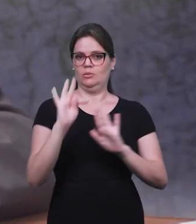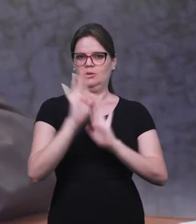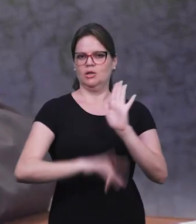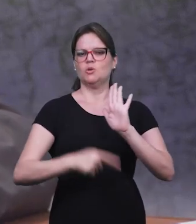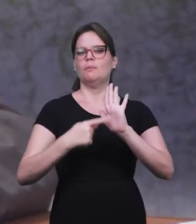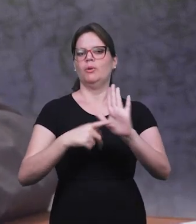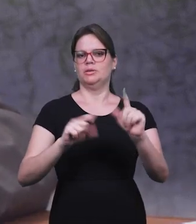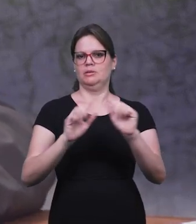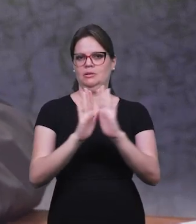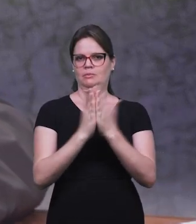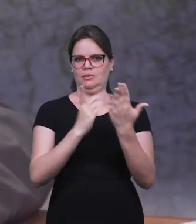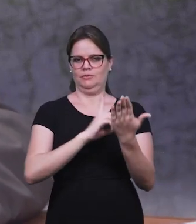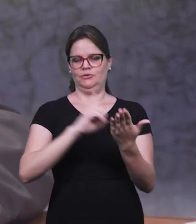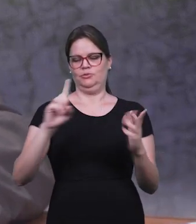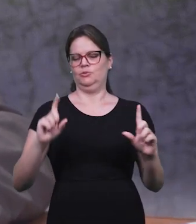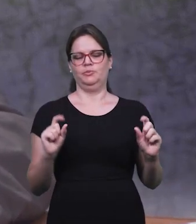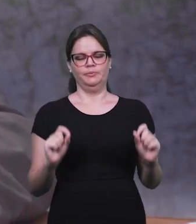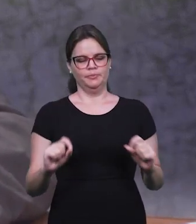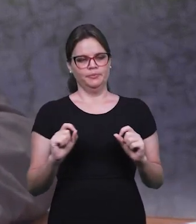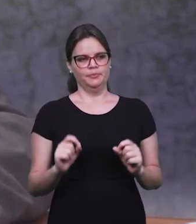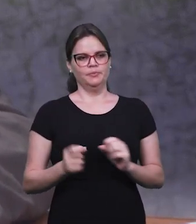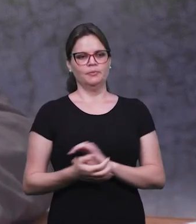Então, a palavra diz aqui: